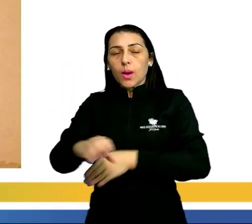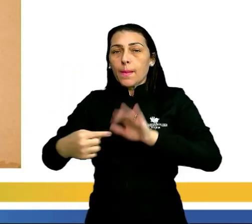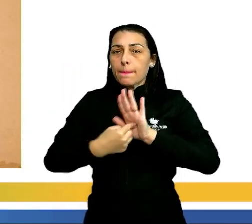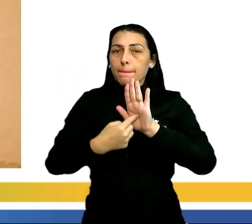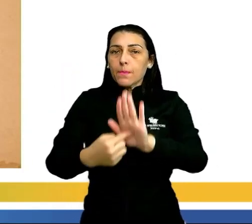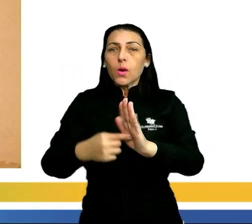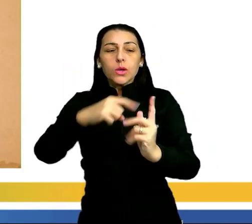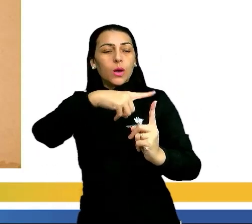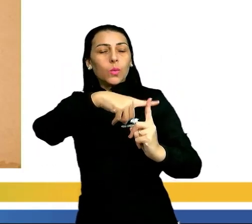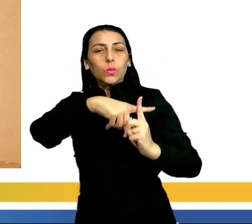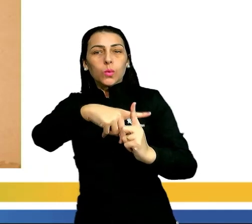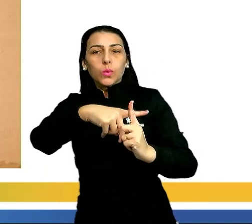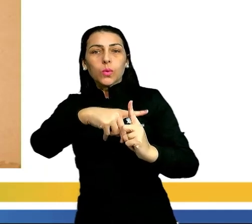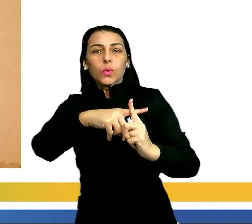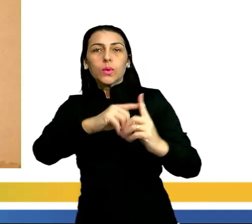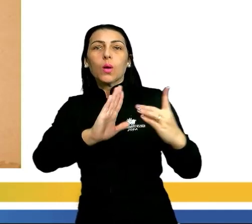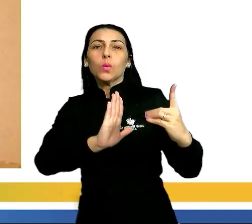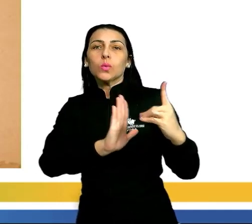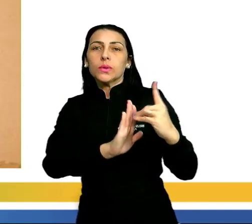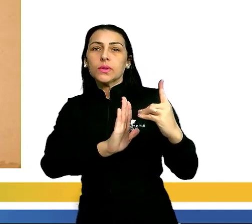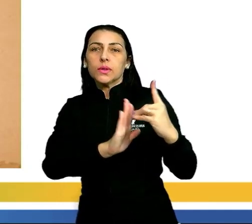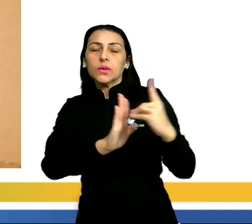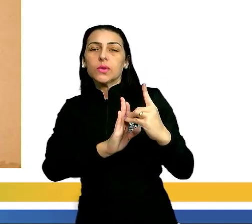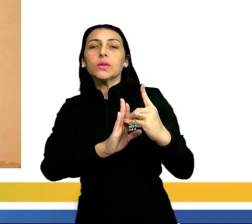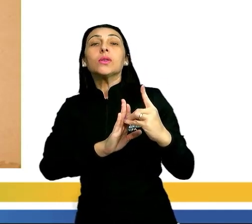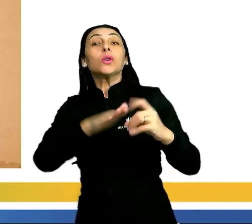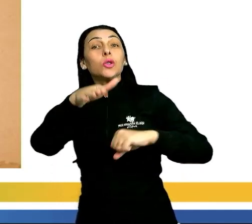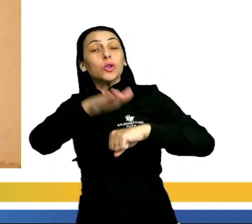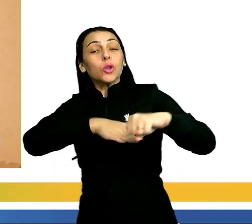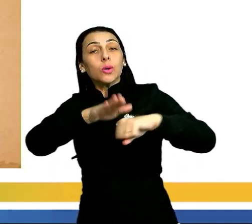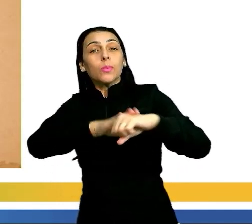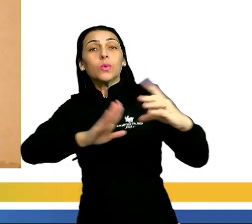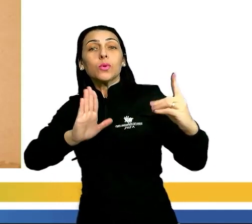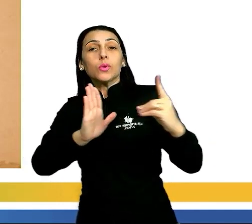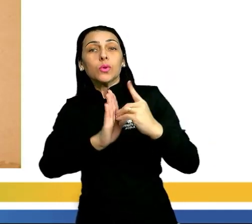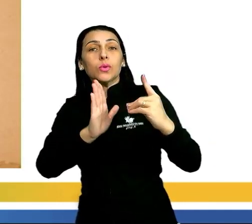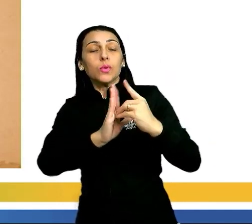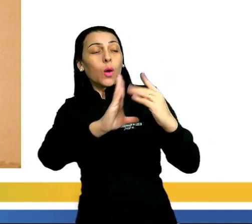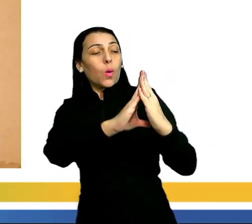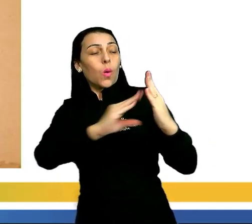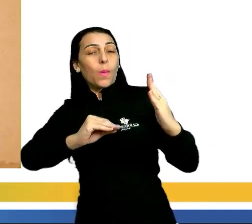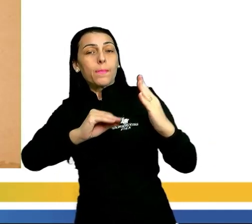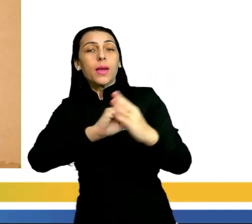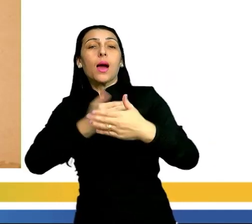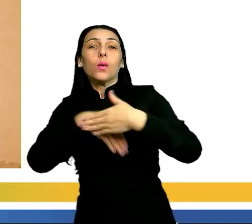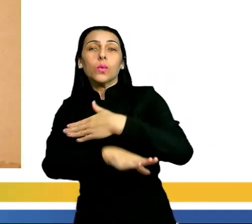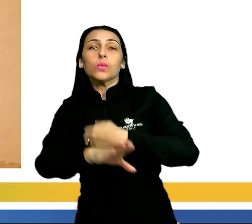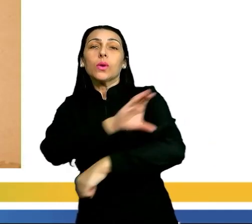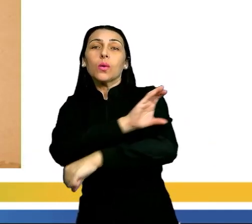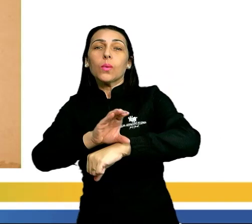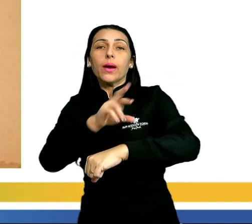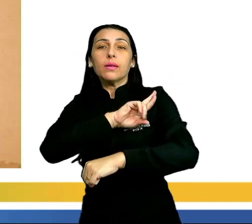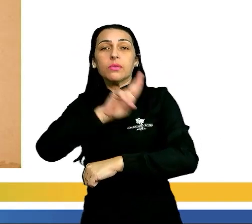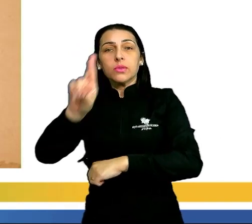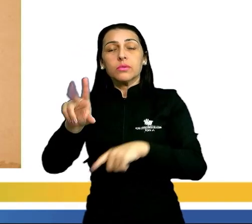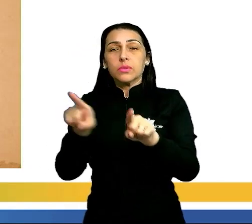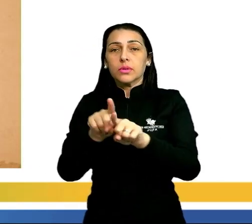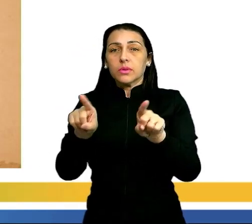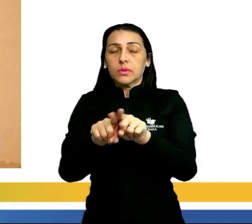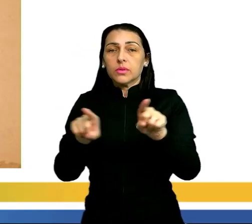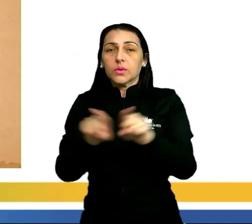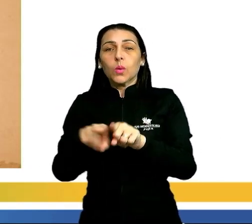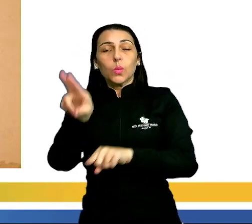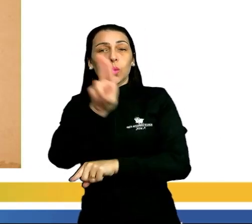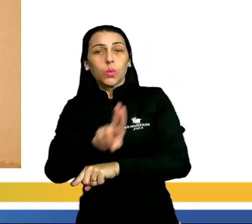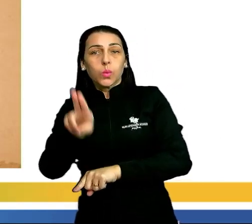apresenta a cruz aos índios e convoca os índios a seguir os seus costumes, a sua religião,